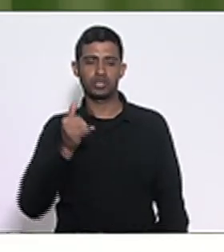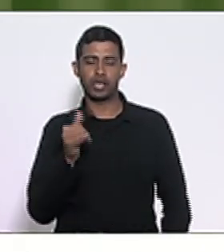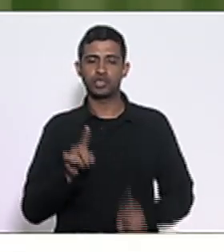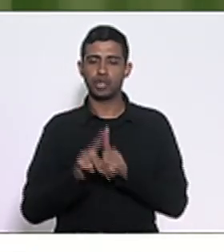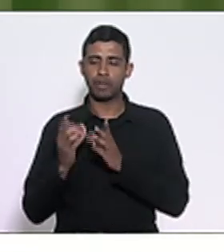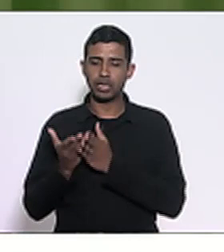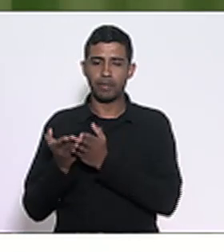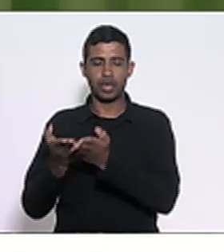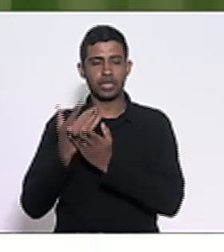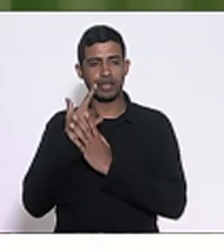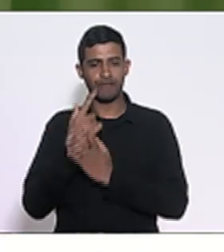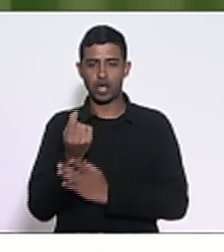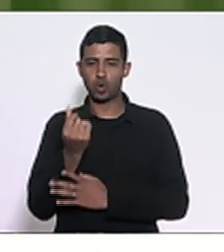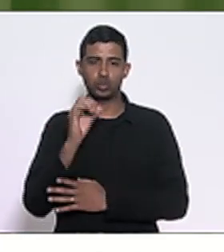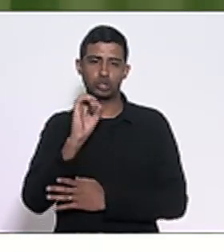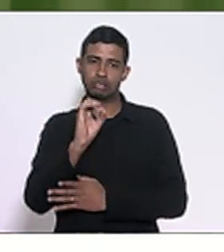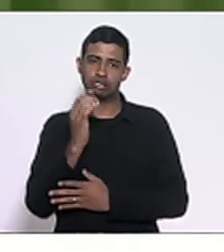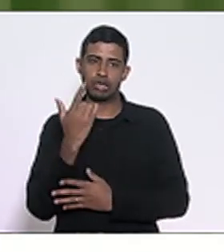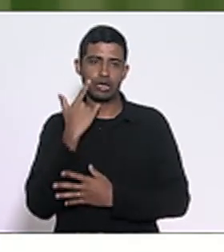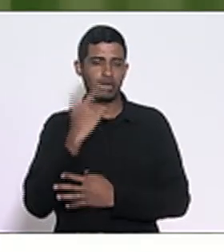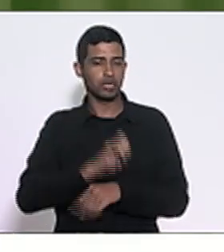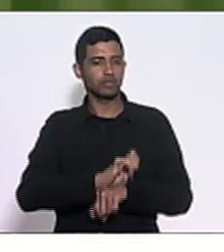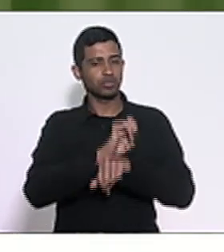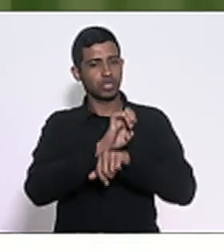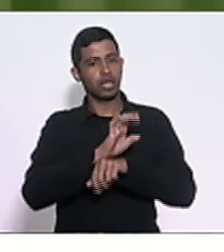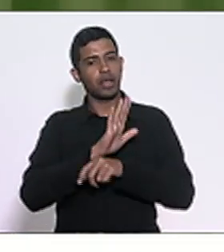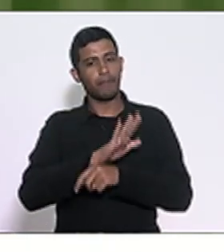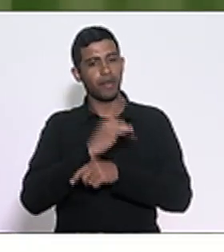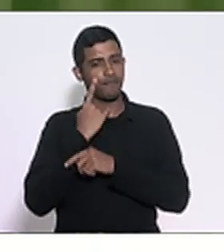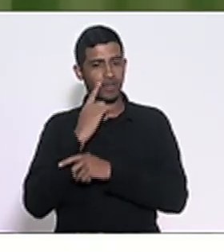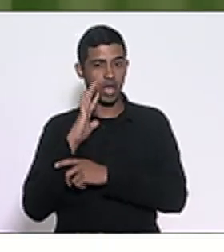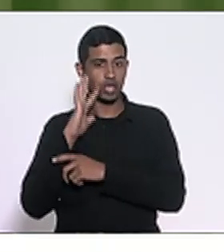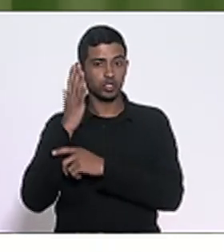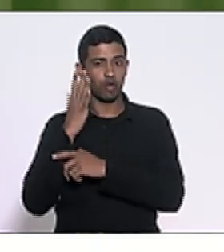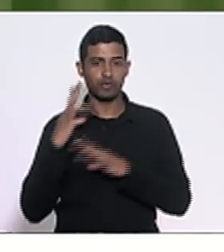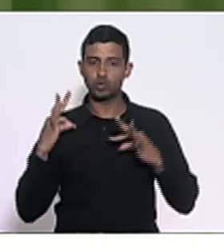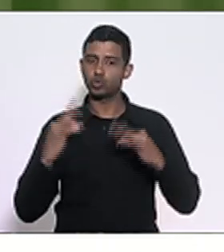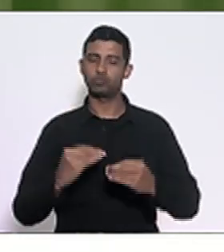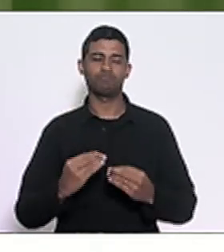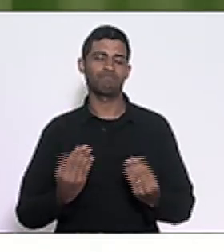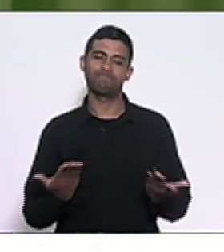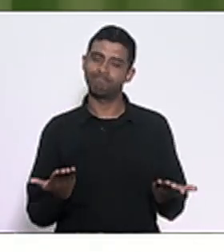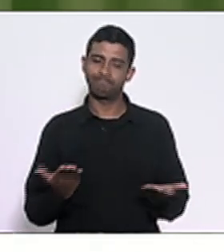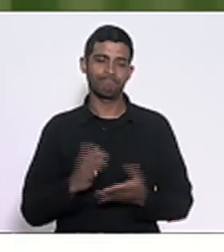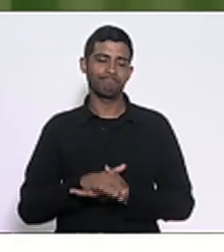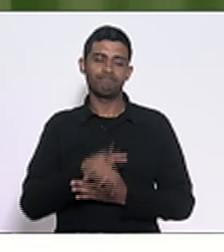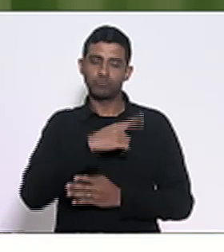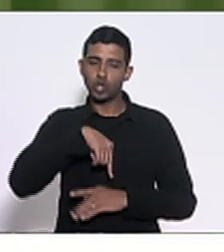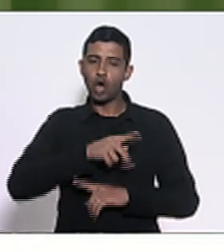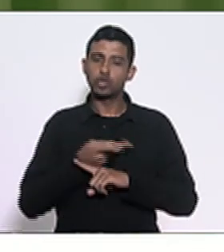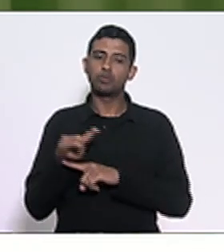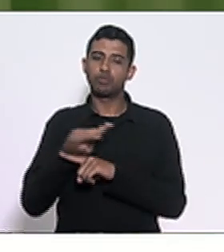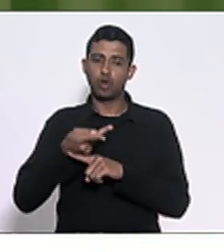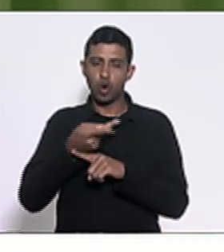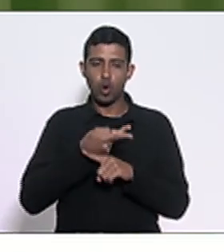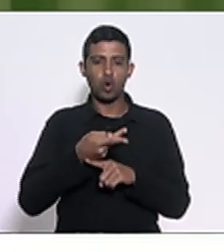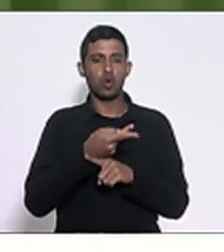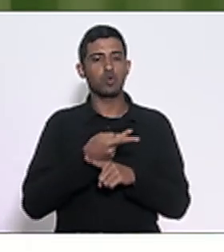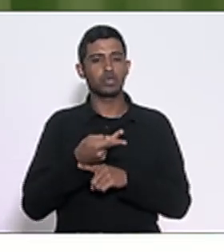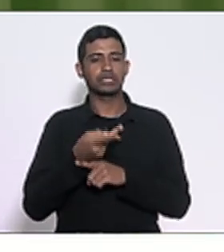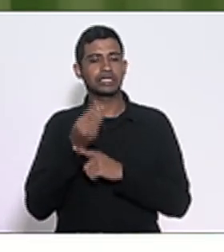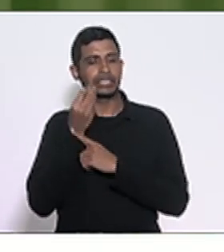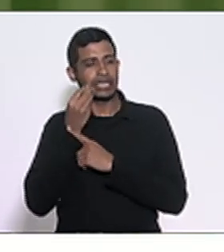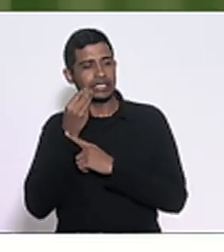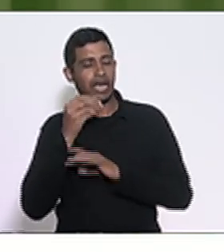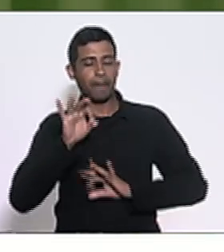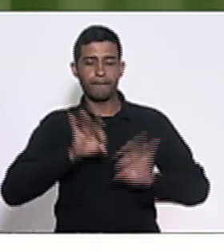zero para o Estado, porém ela não resolve tudo. Então, a gente vai buscar, através de um fomento, de